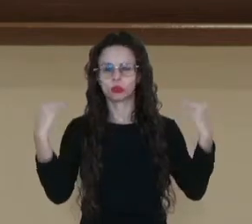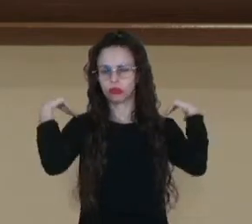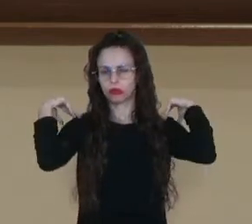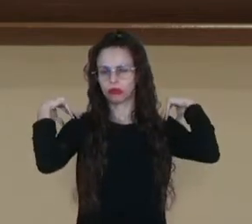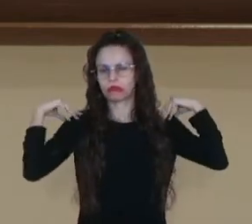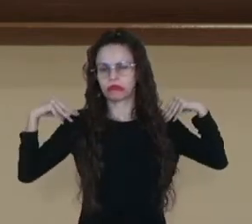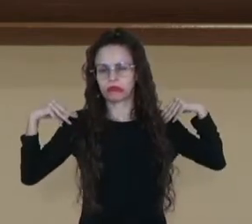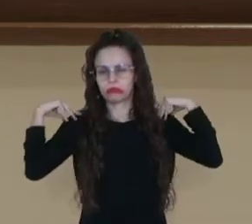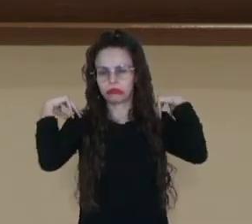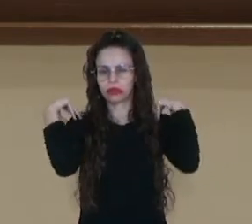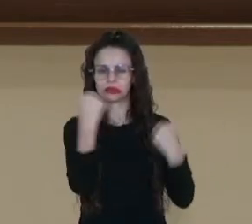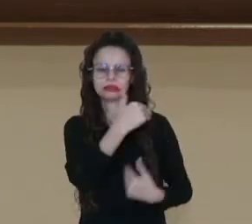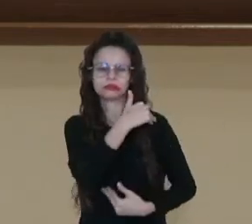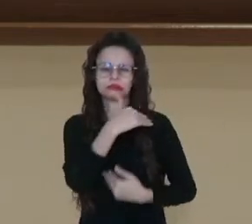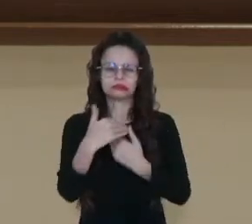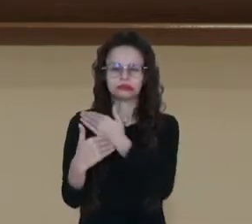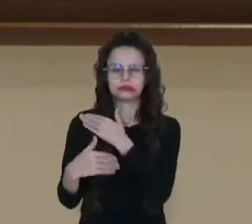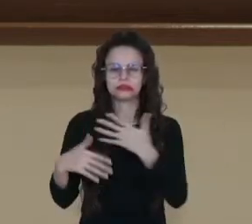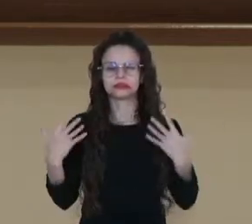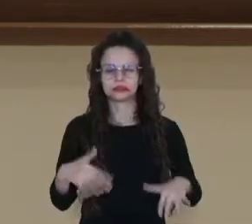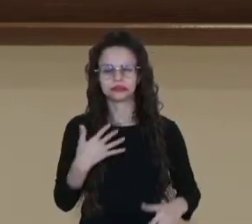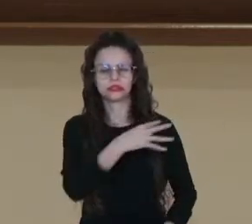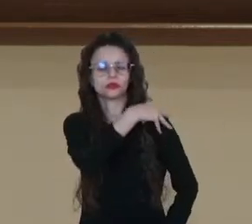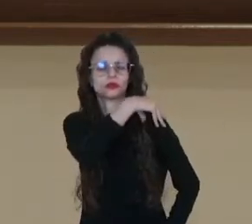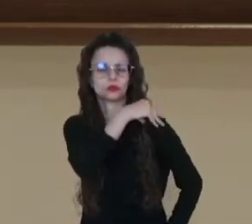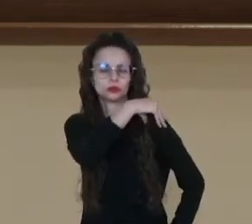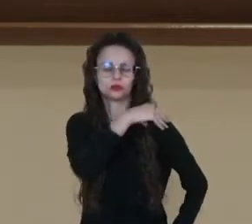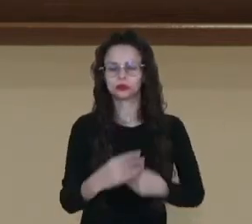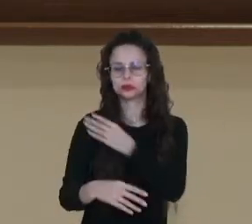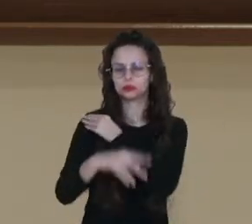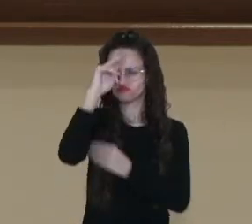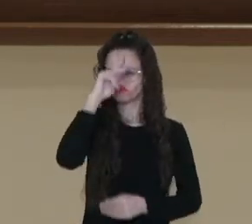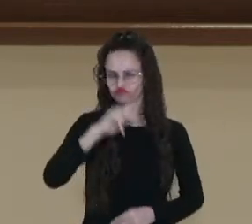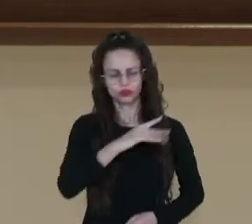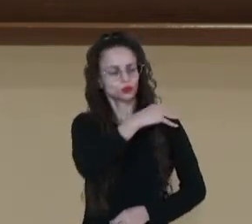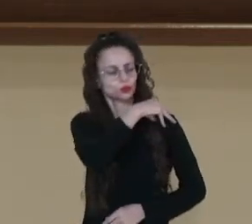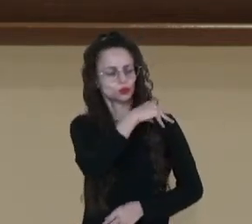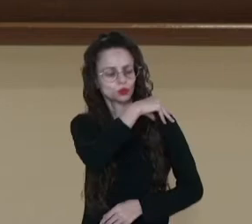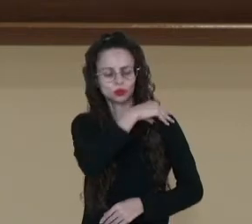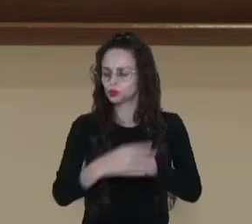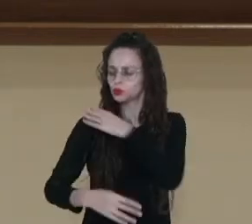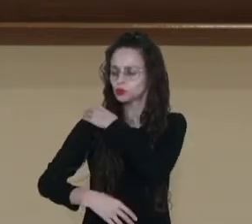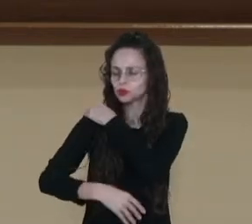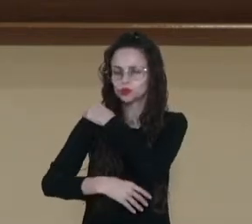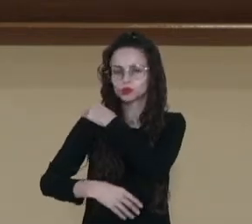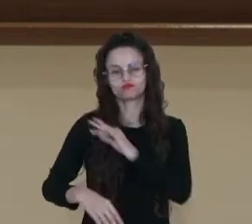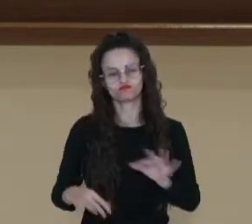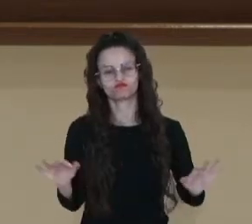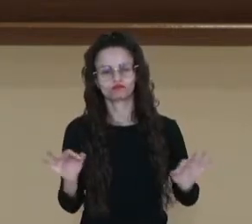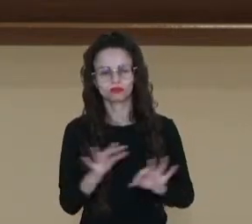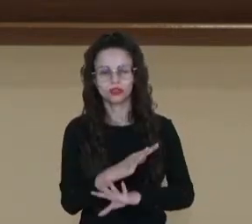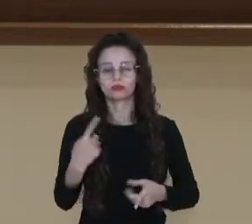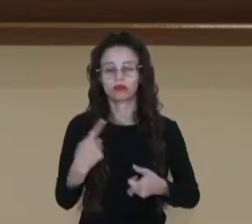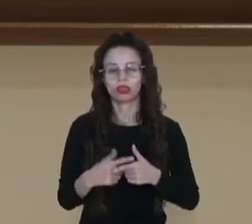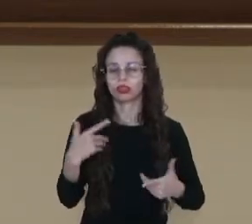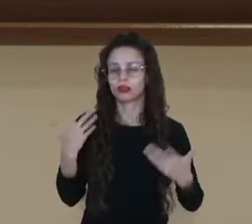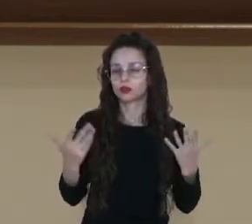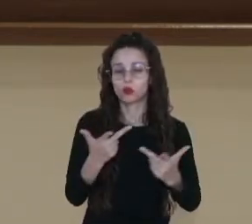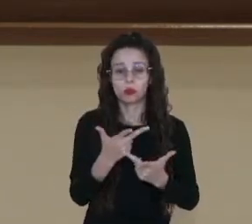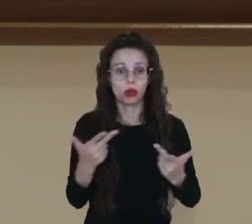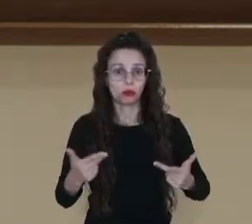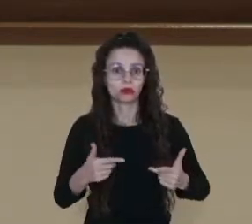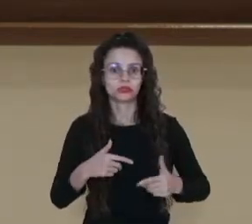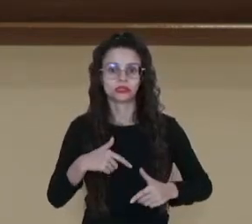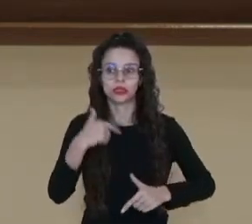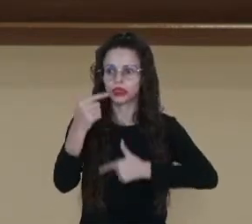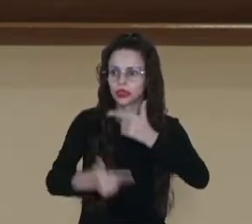tensão muscular nos ombros e não se automassageou ali após uma atividade intensa ou um longo